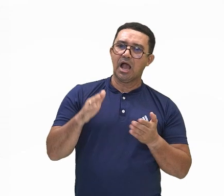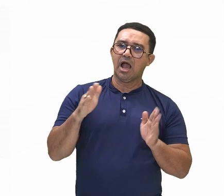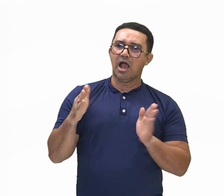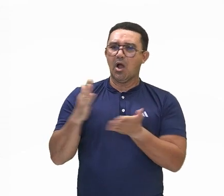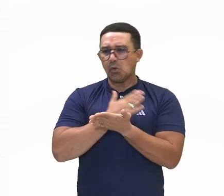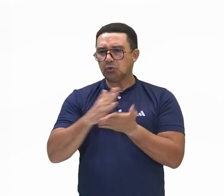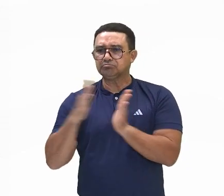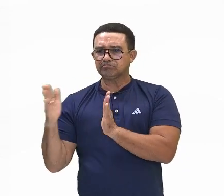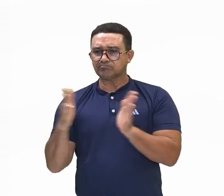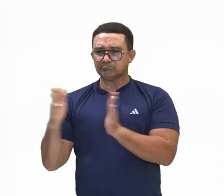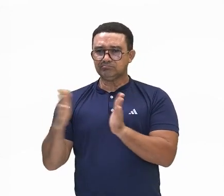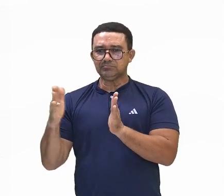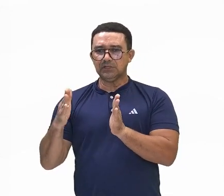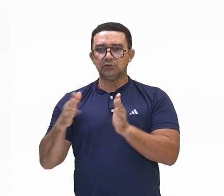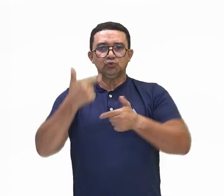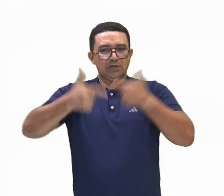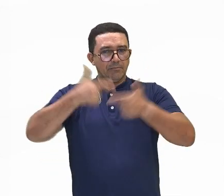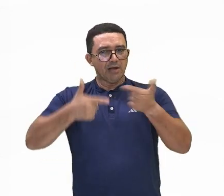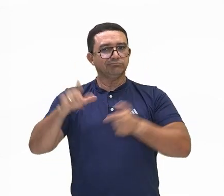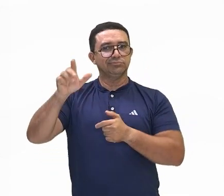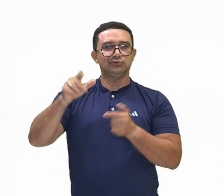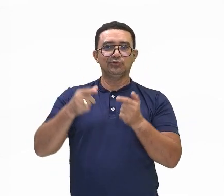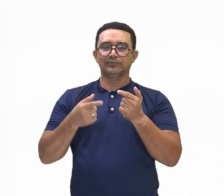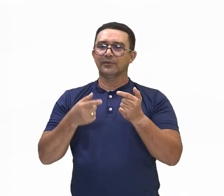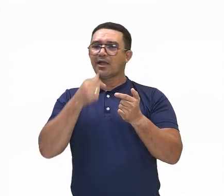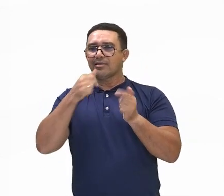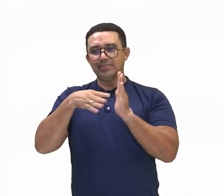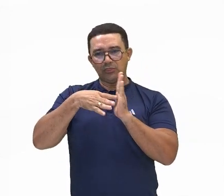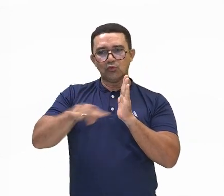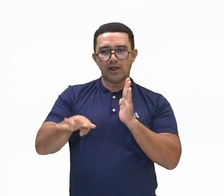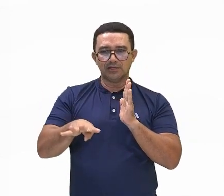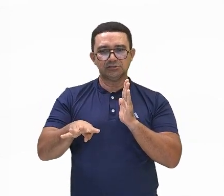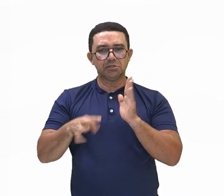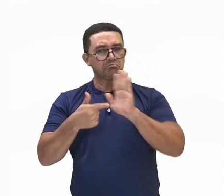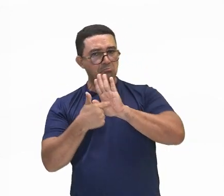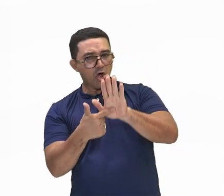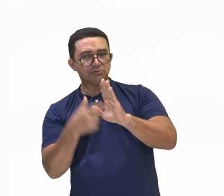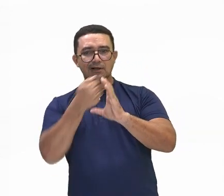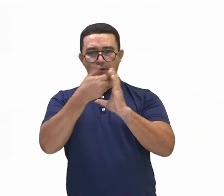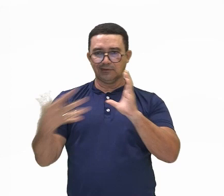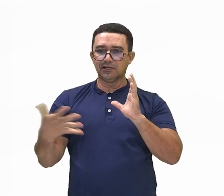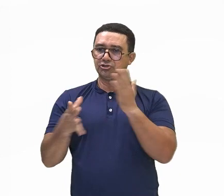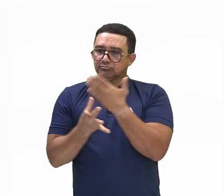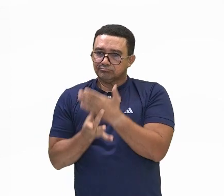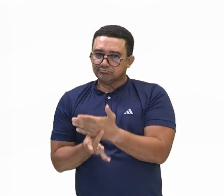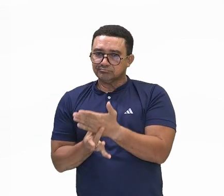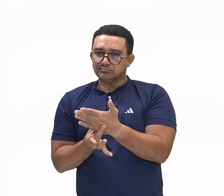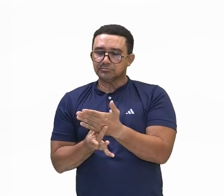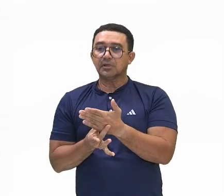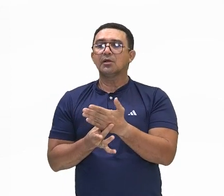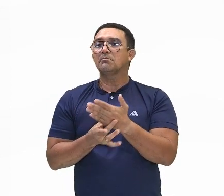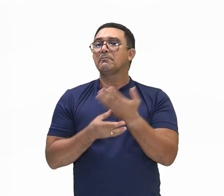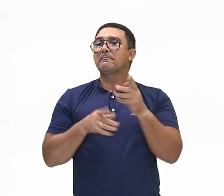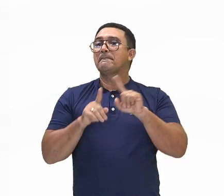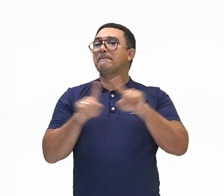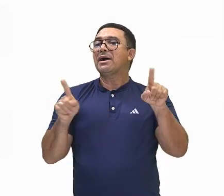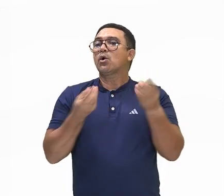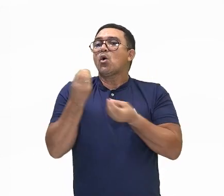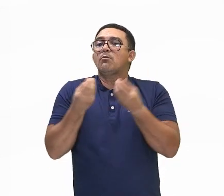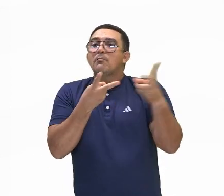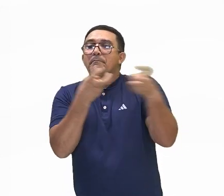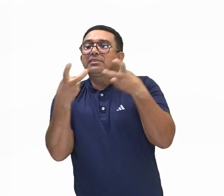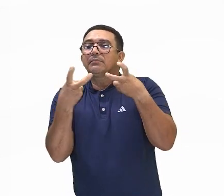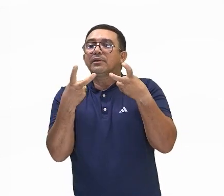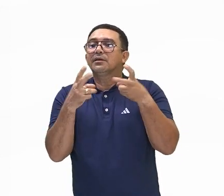momentos, as obras naturalistas vão apresentar traços realistas. A diferença surge porque no naturalismo